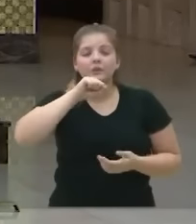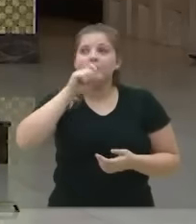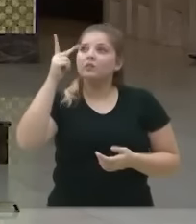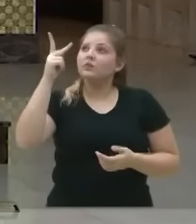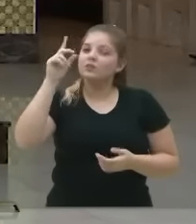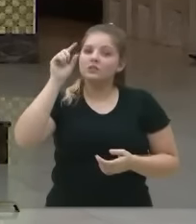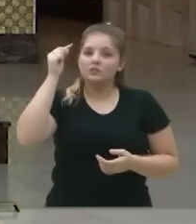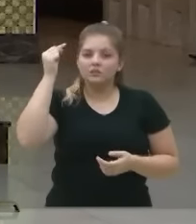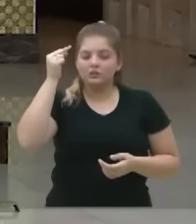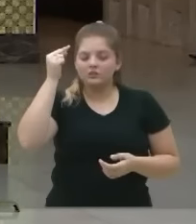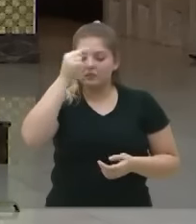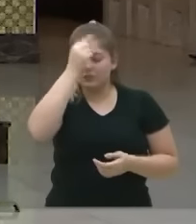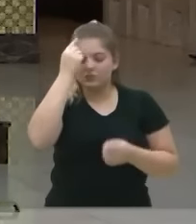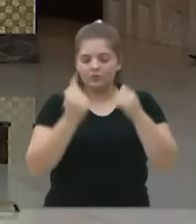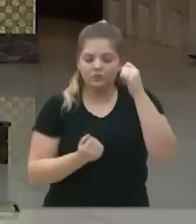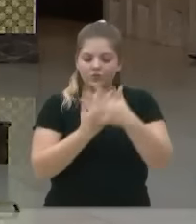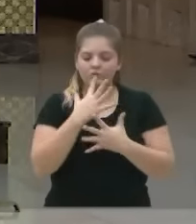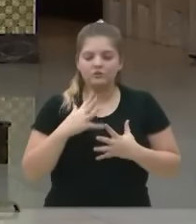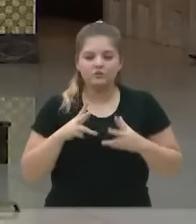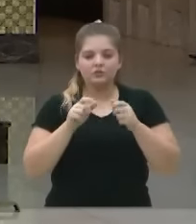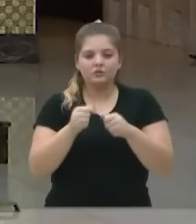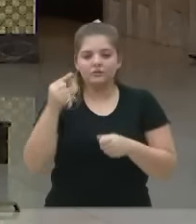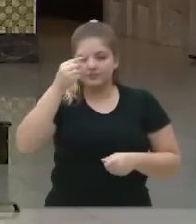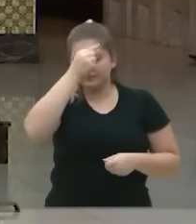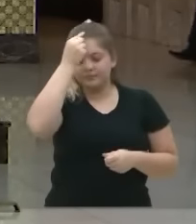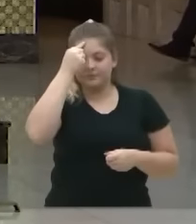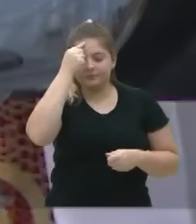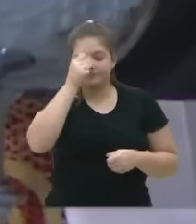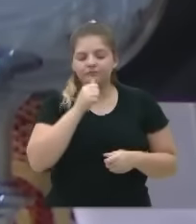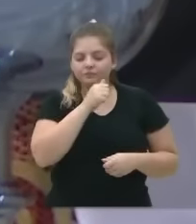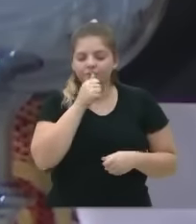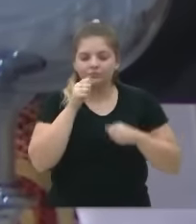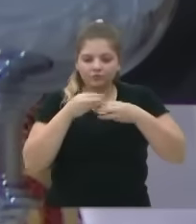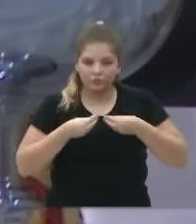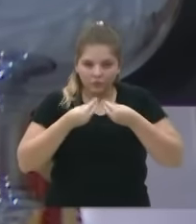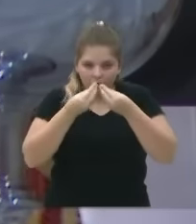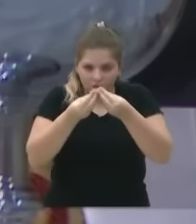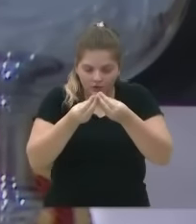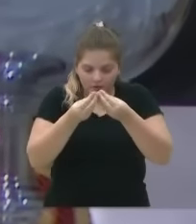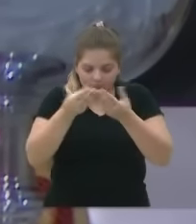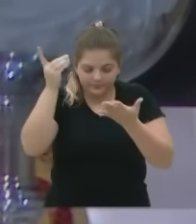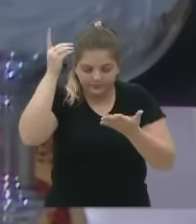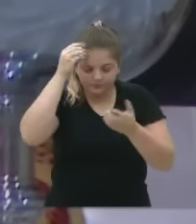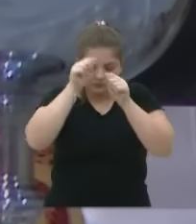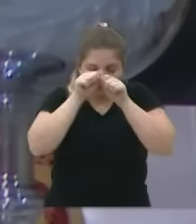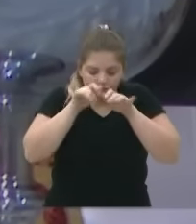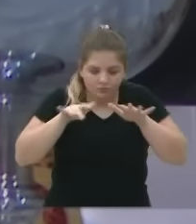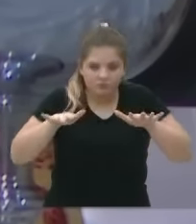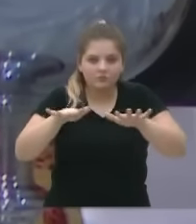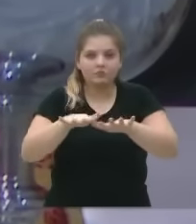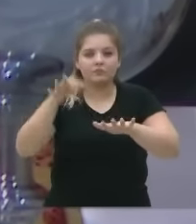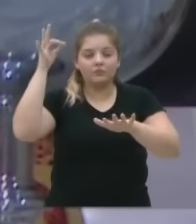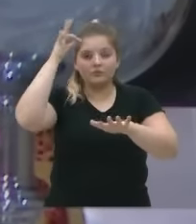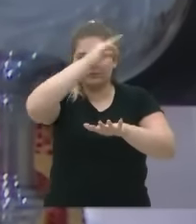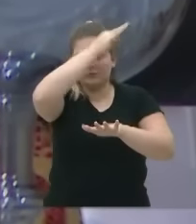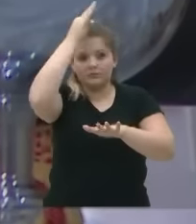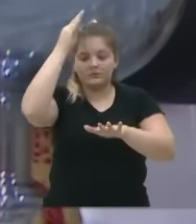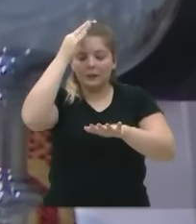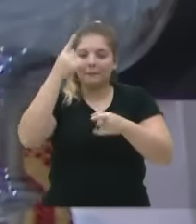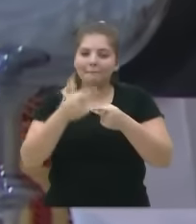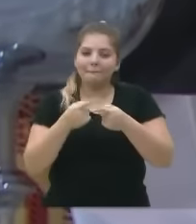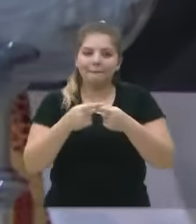sois santo e fonte de toda a santidade. Santificai, pois, estes dons, derramando sobre eles o vosso Espírito,